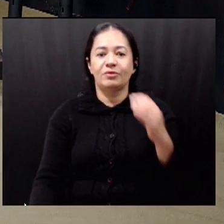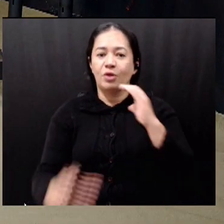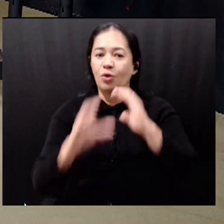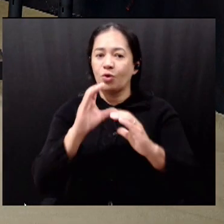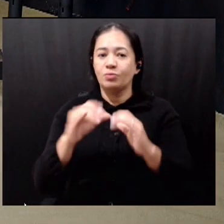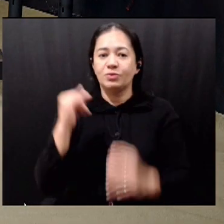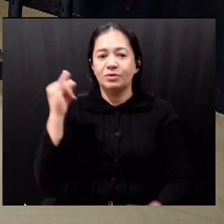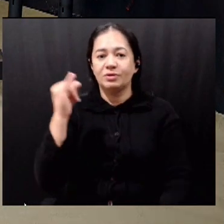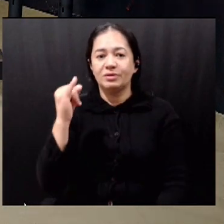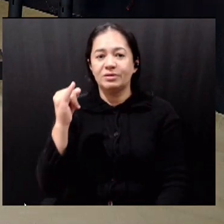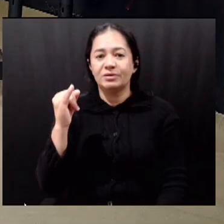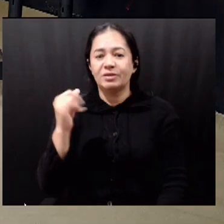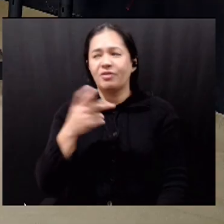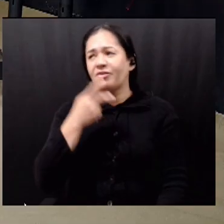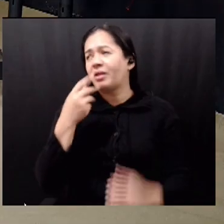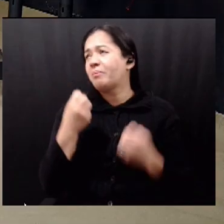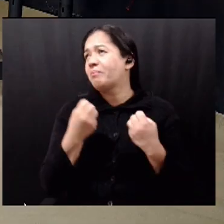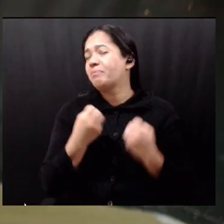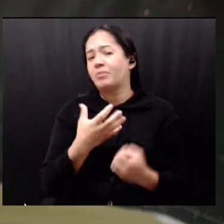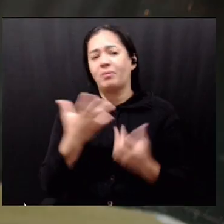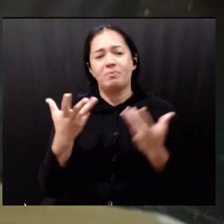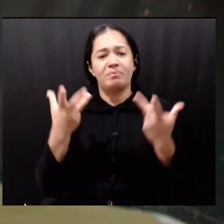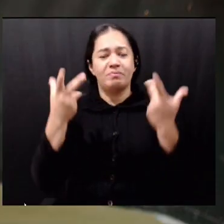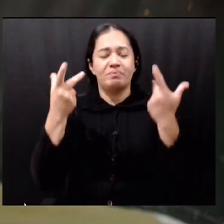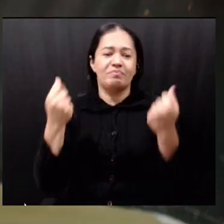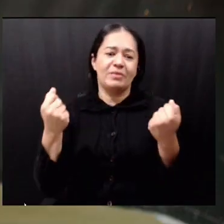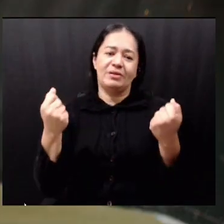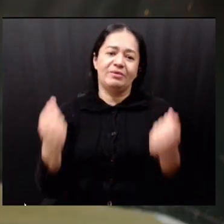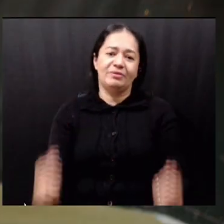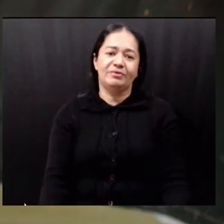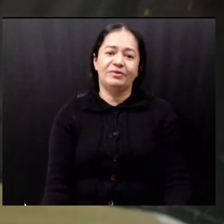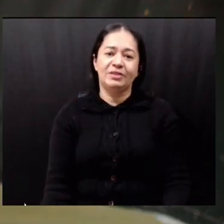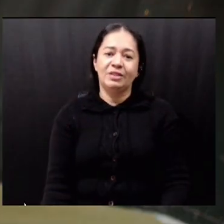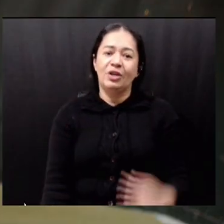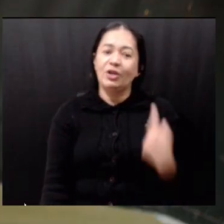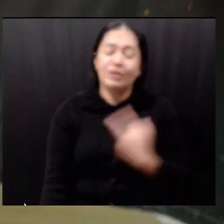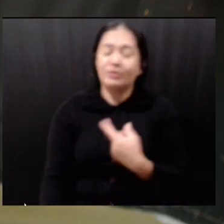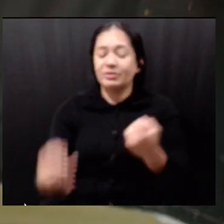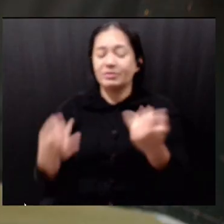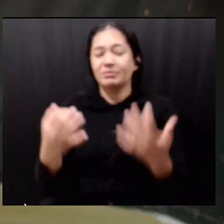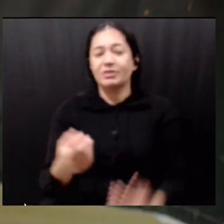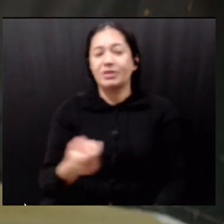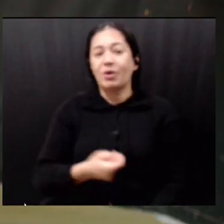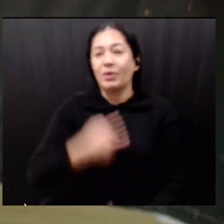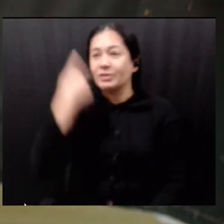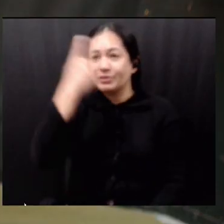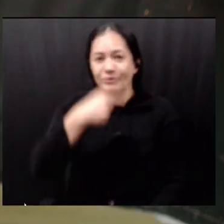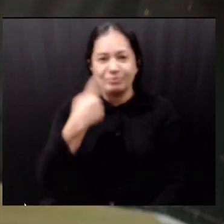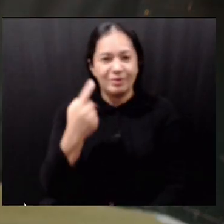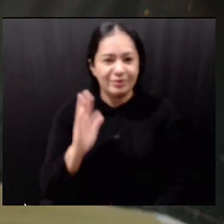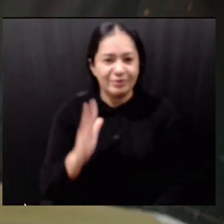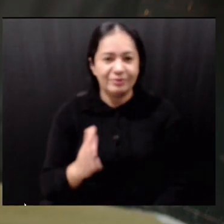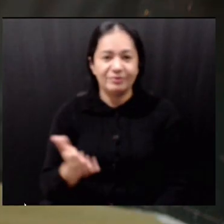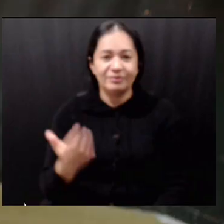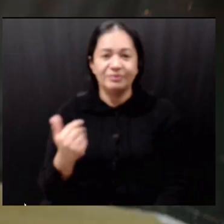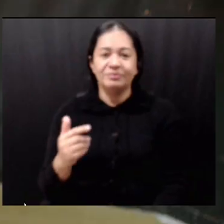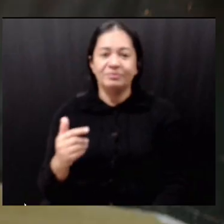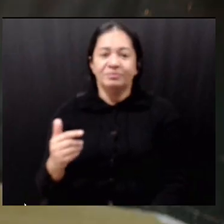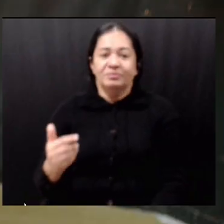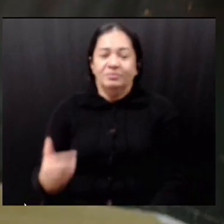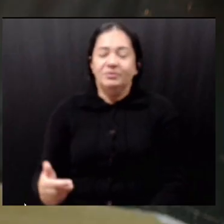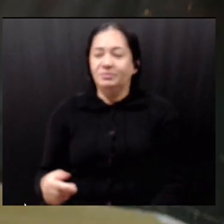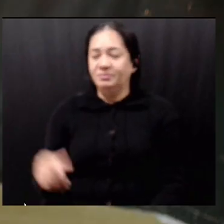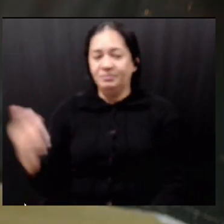tudo de bom, né? Falar é tudo de bom. Olha a gente aqui falando, quase 1 hora com você, tá vendo? Vamos lá, a produção tá avisando, meninas, que